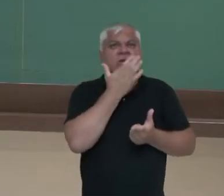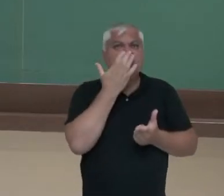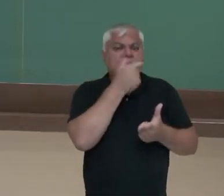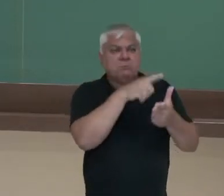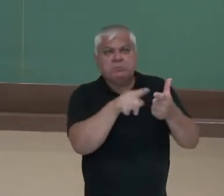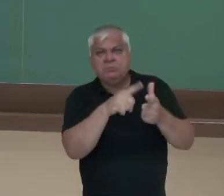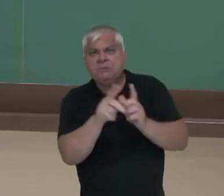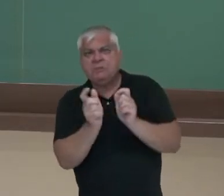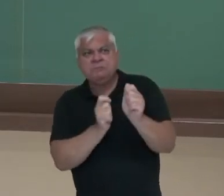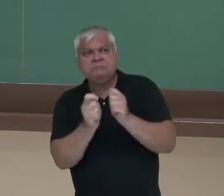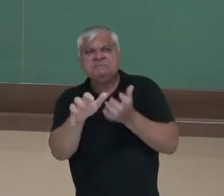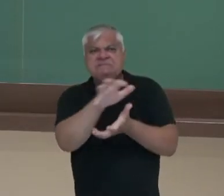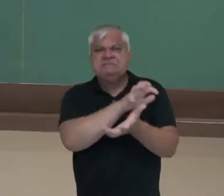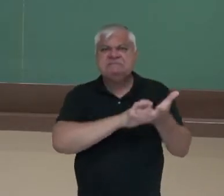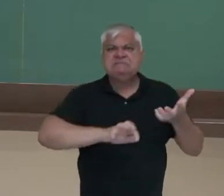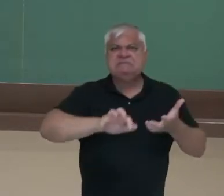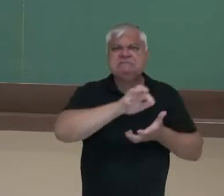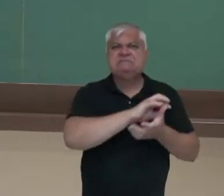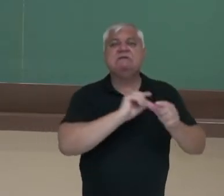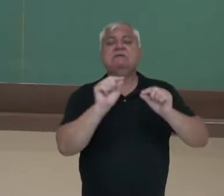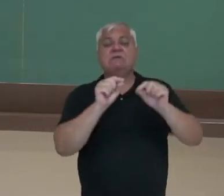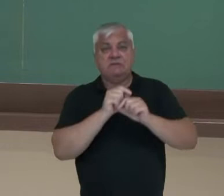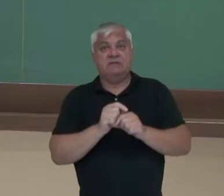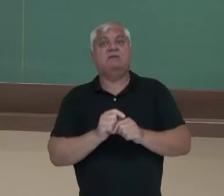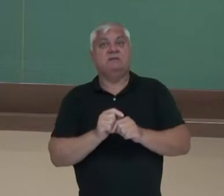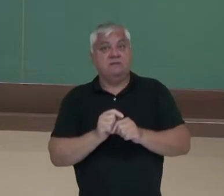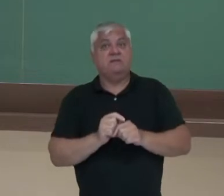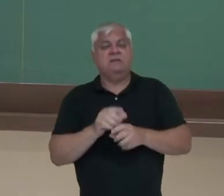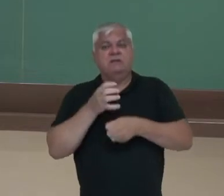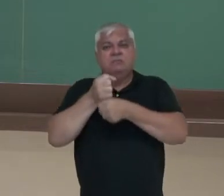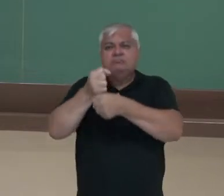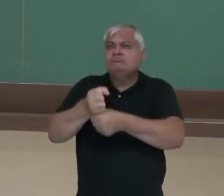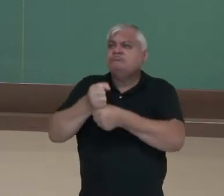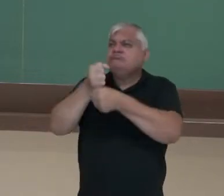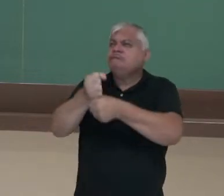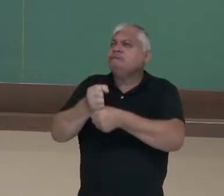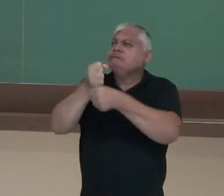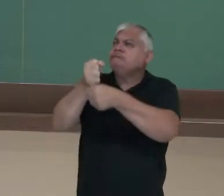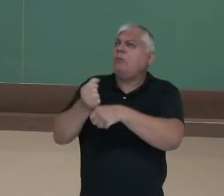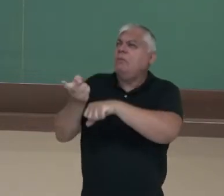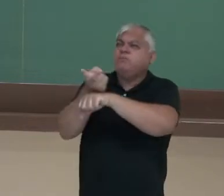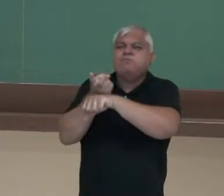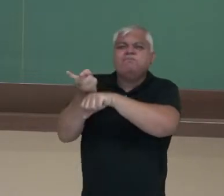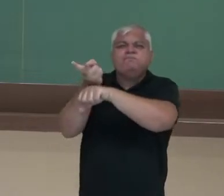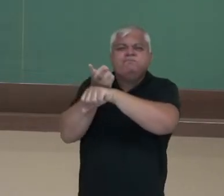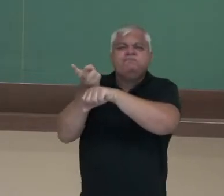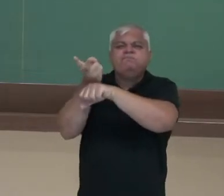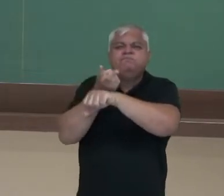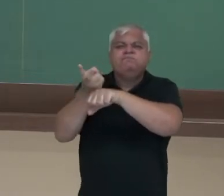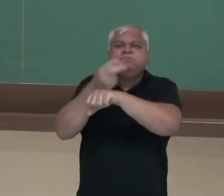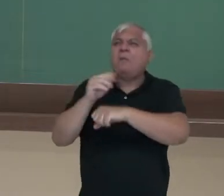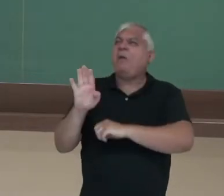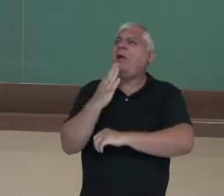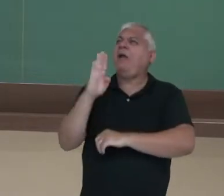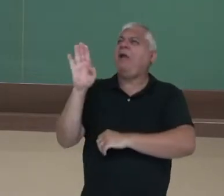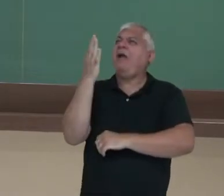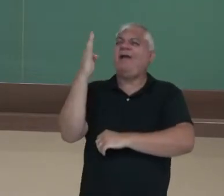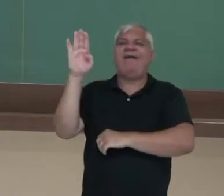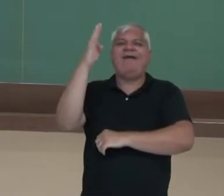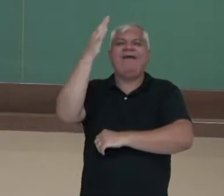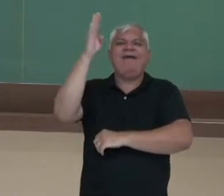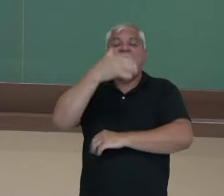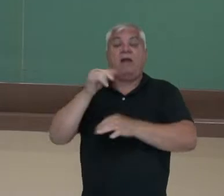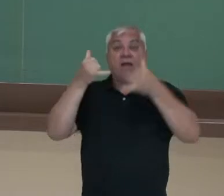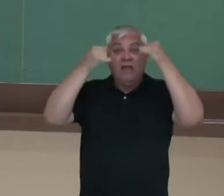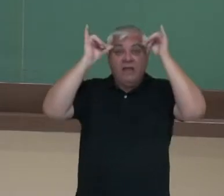também outro motivo que incentivou que os bandeirantes começassem também a expandir, né? Junto com a pecuária, com a criação de